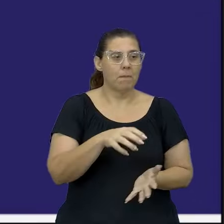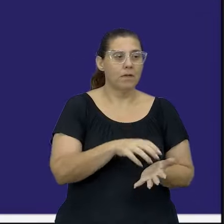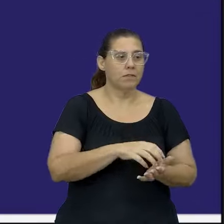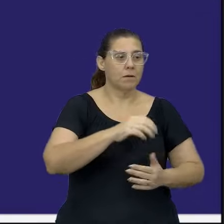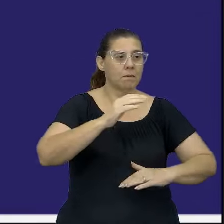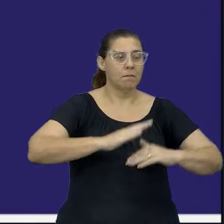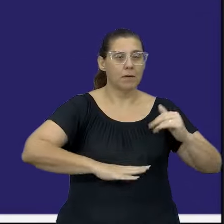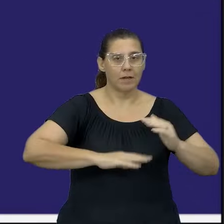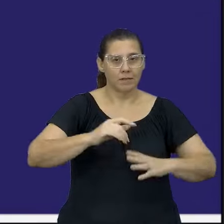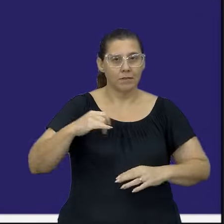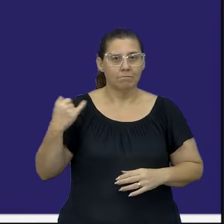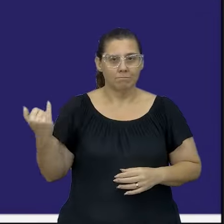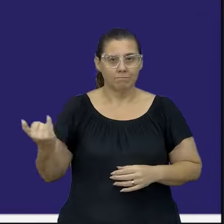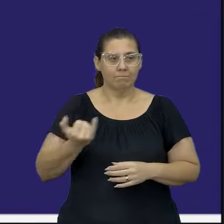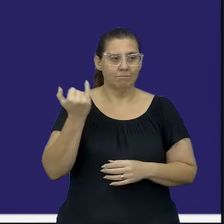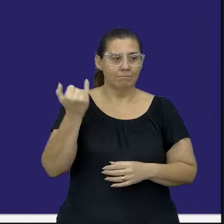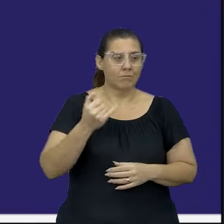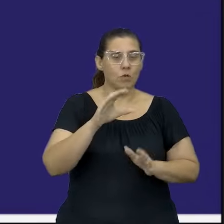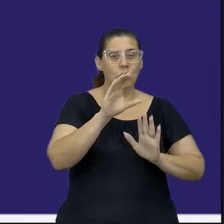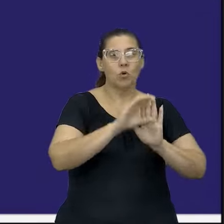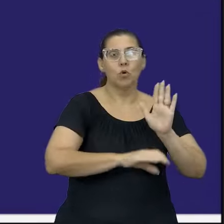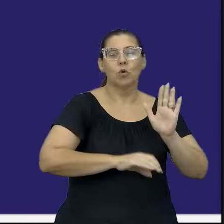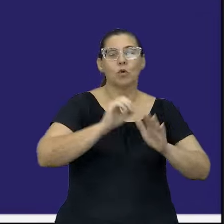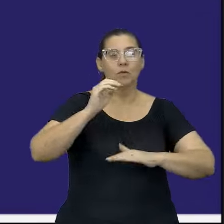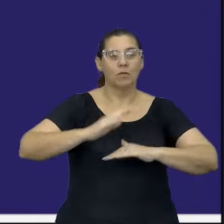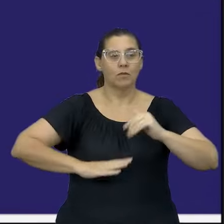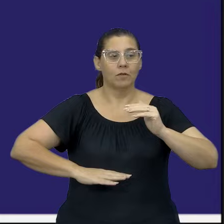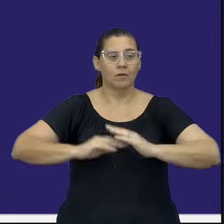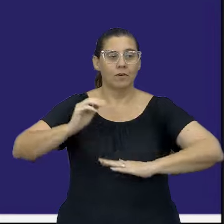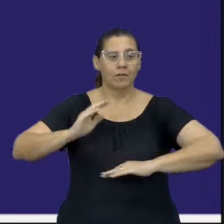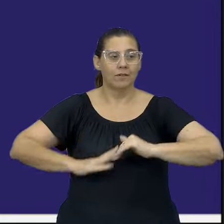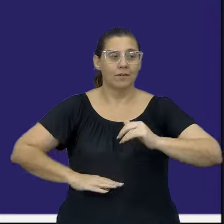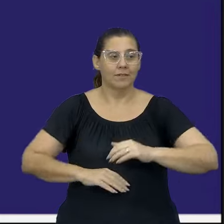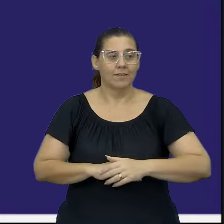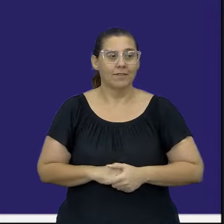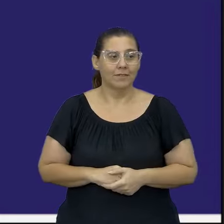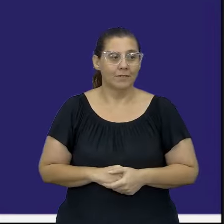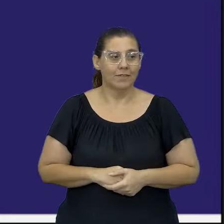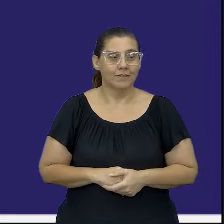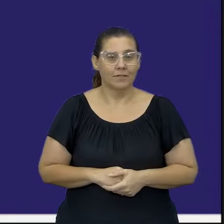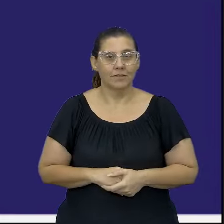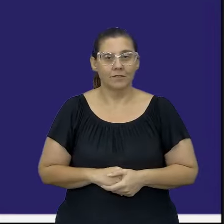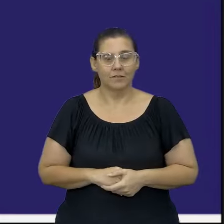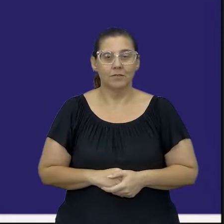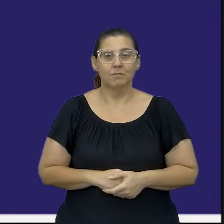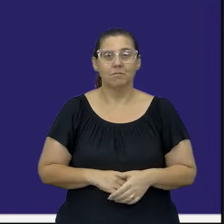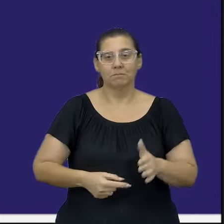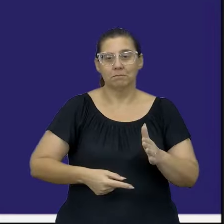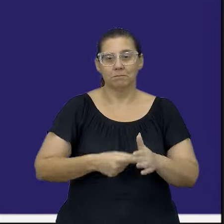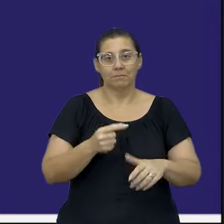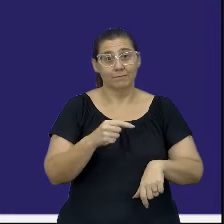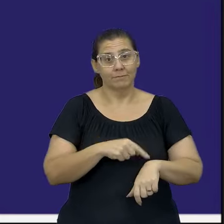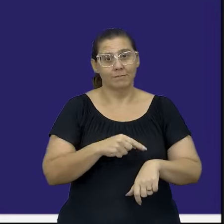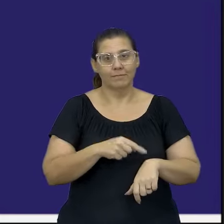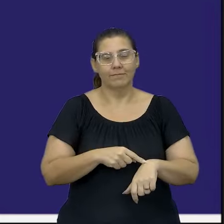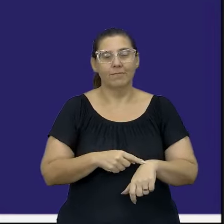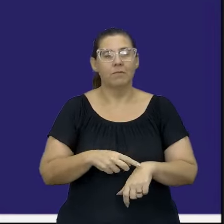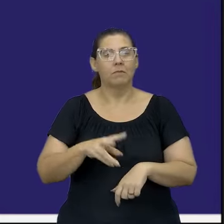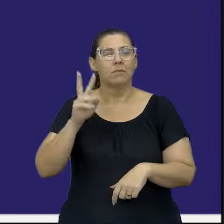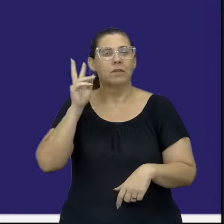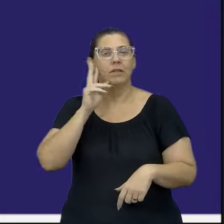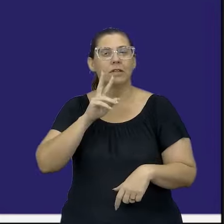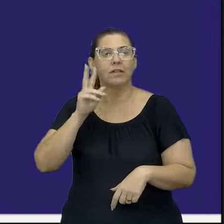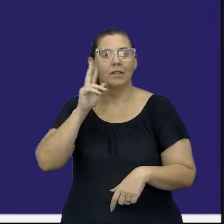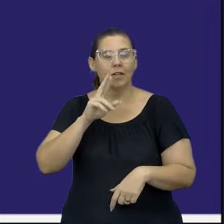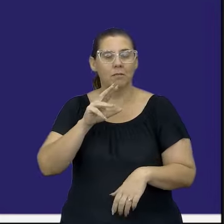habilidades essenciais e o currículo em ação, que é o nosso primeiro momento. Então, nós vamos retomar